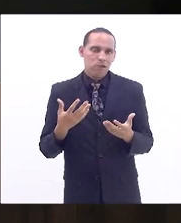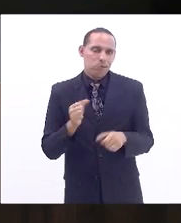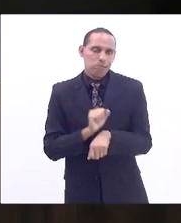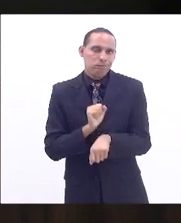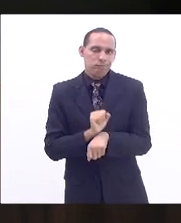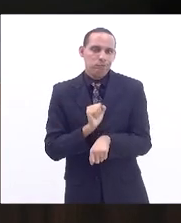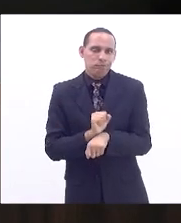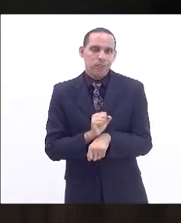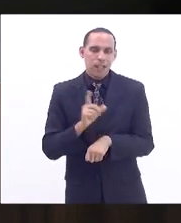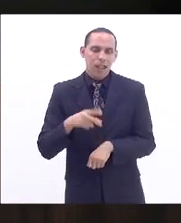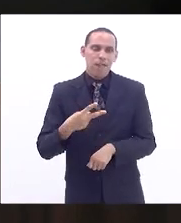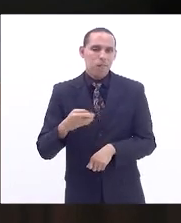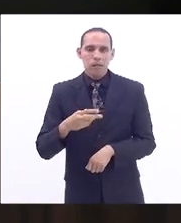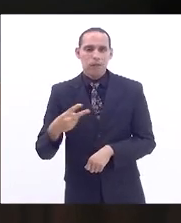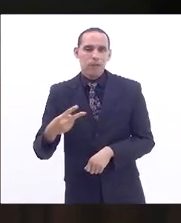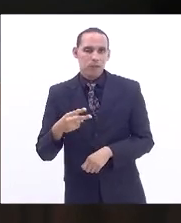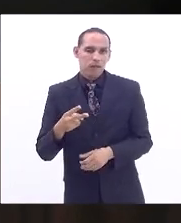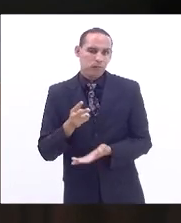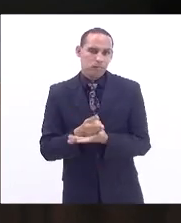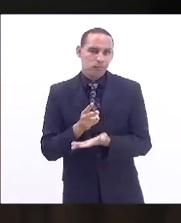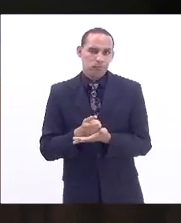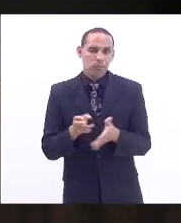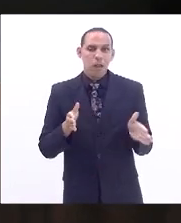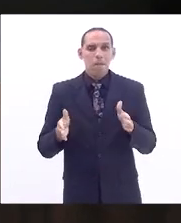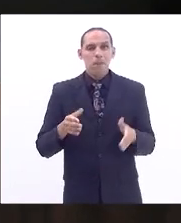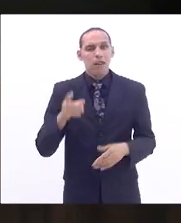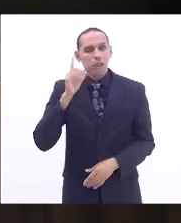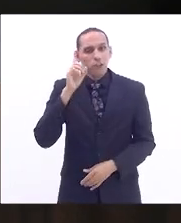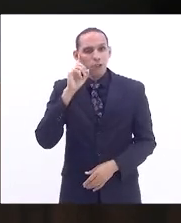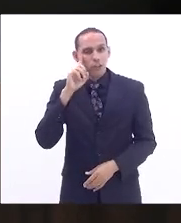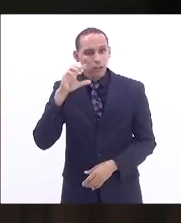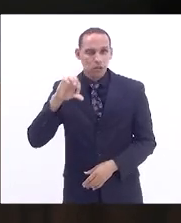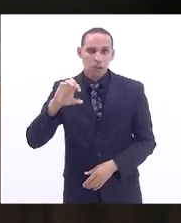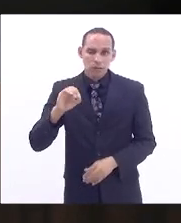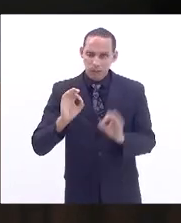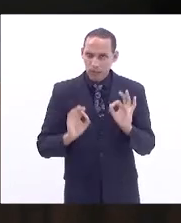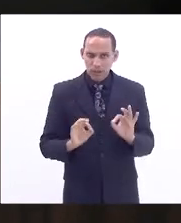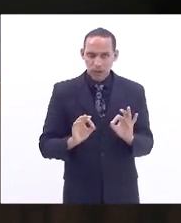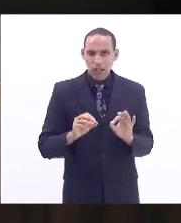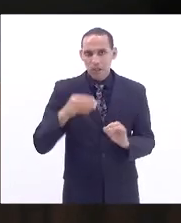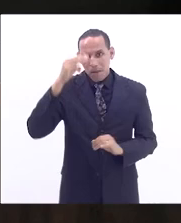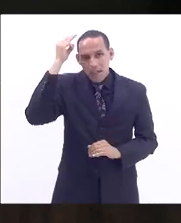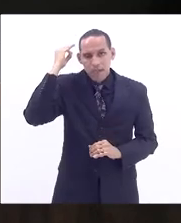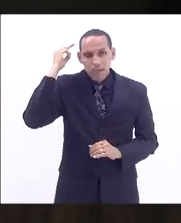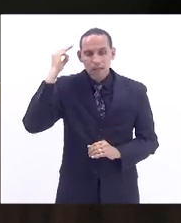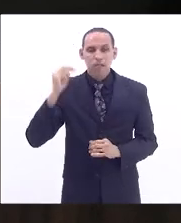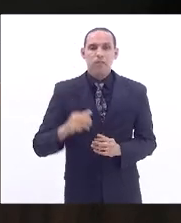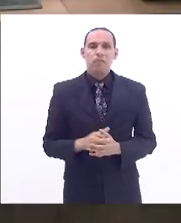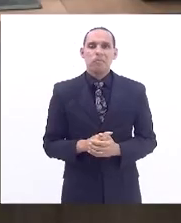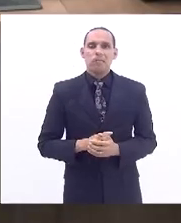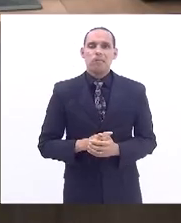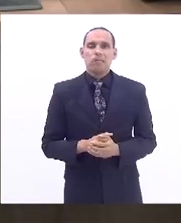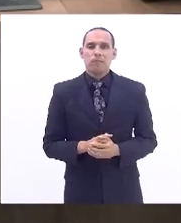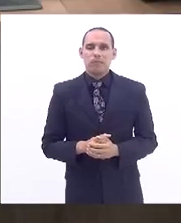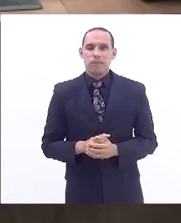a visão é 22 e o prazo é 90 dias tá certo Deputado Márcio